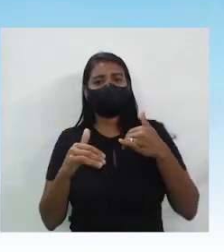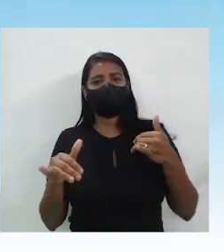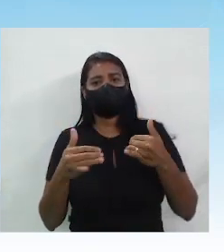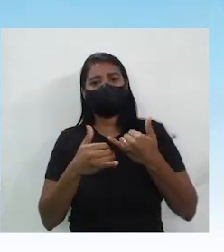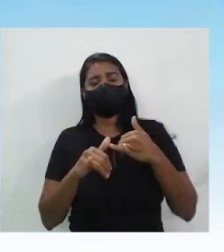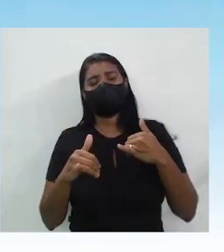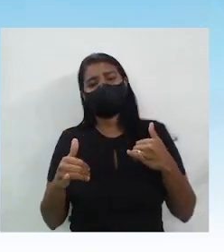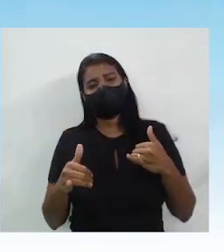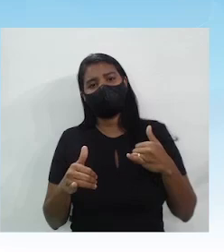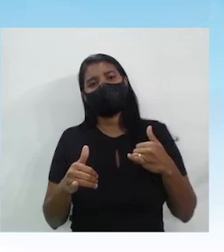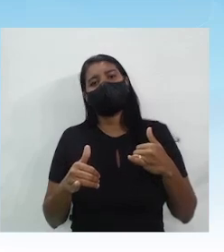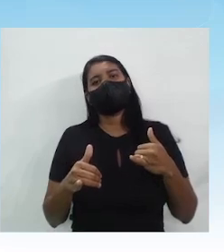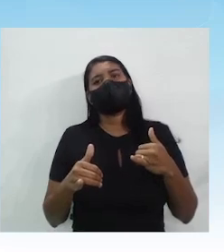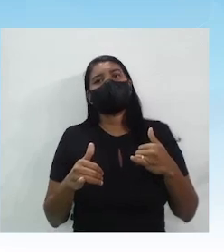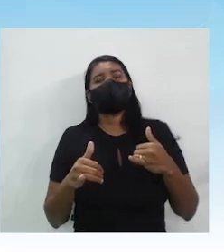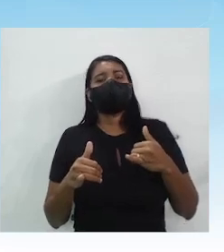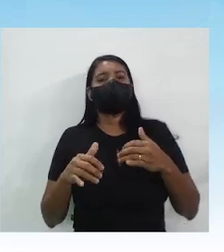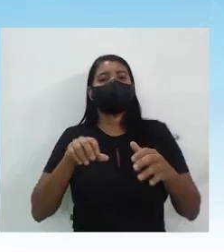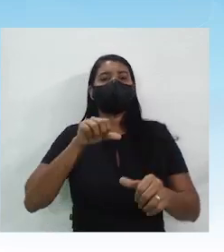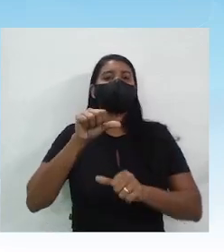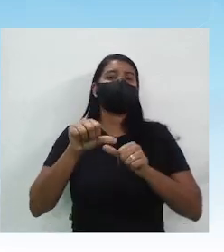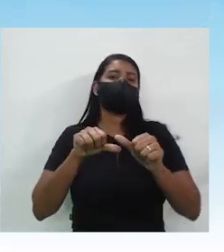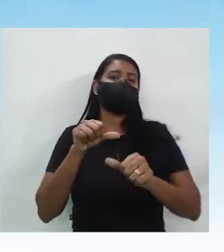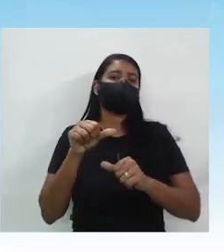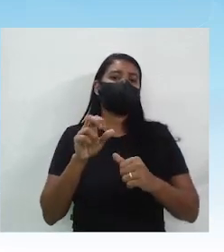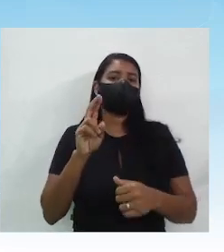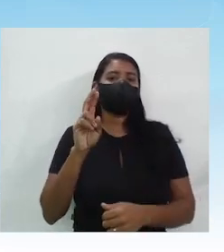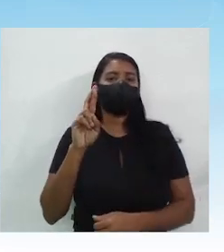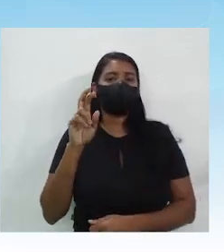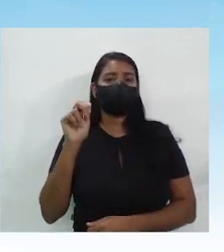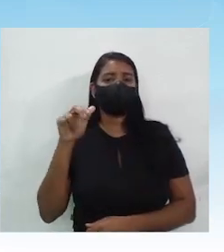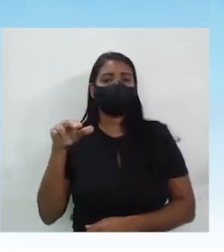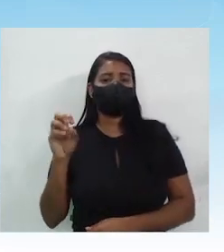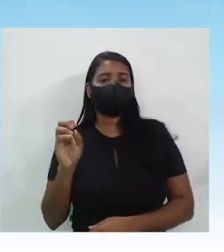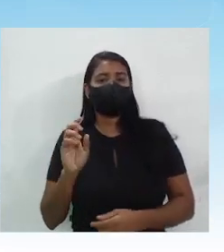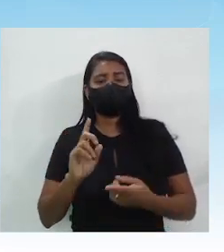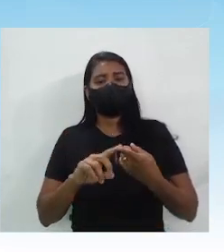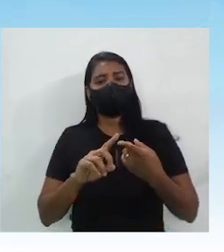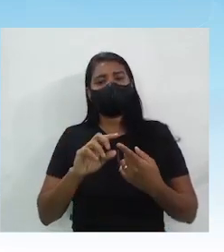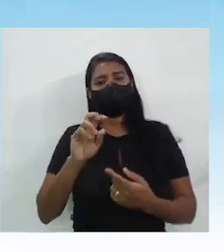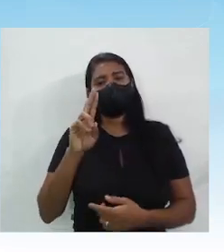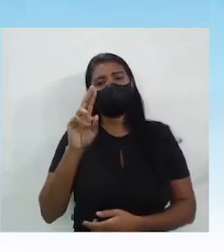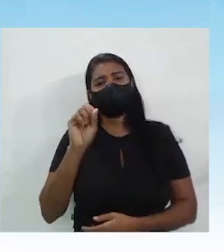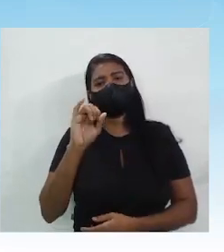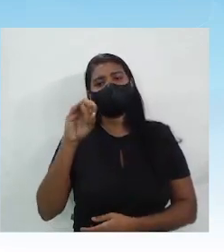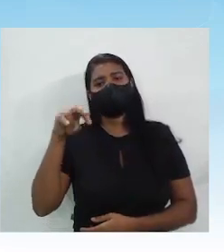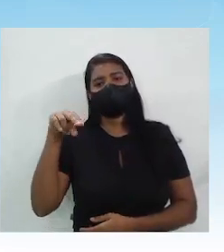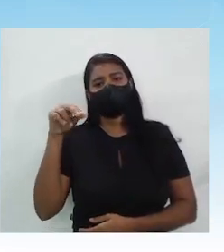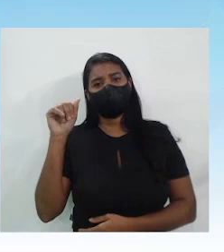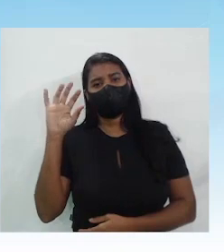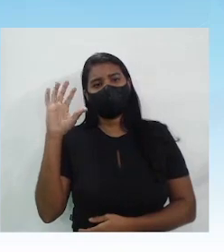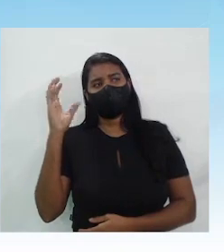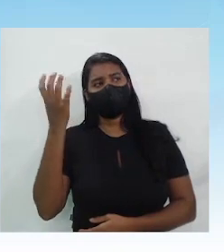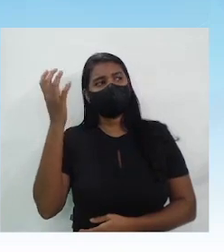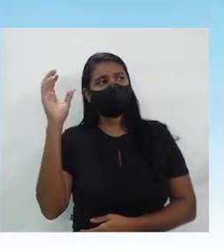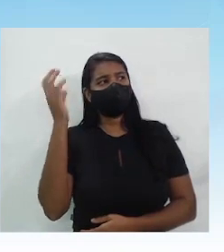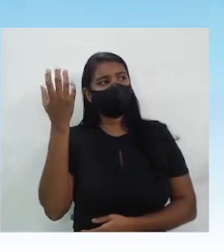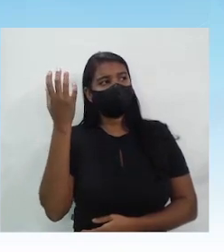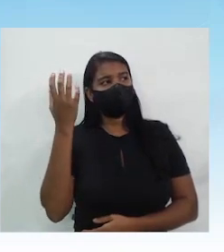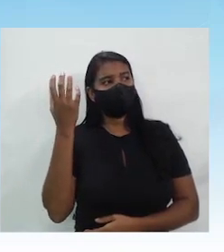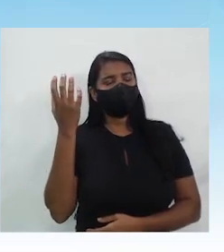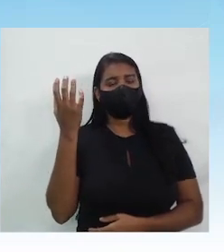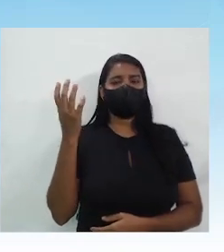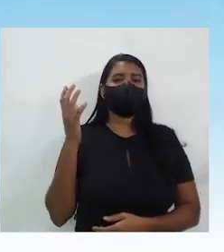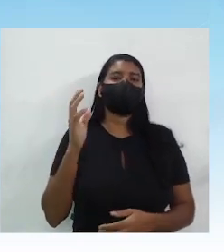energia, que justamente pela abundância do urânio, as usinas elas não dependem de condições